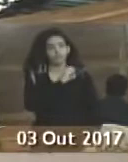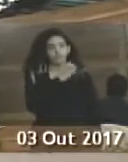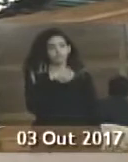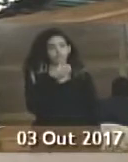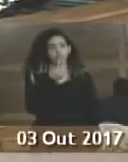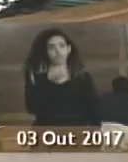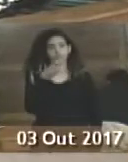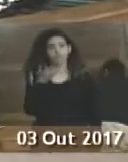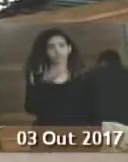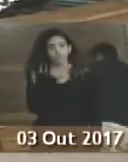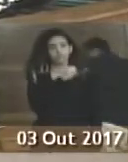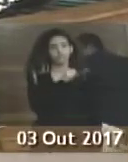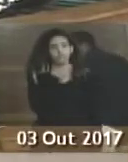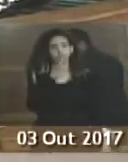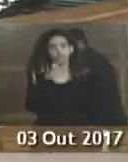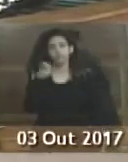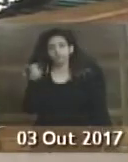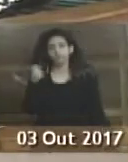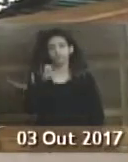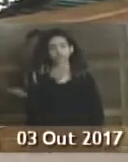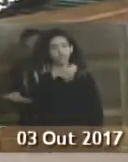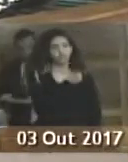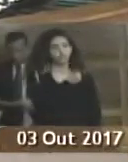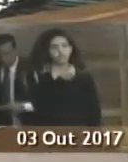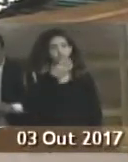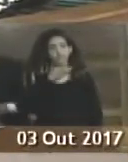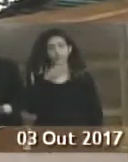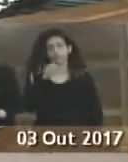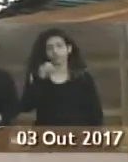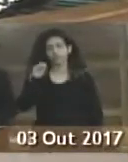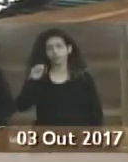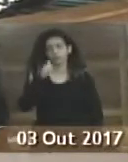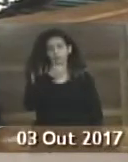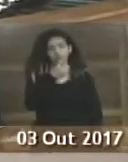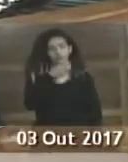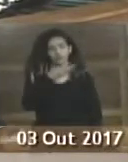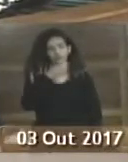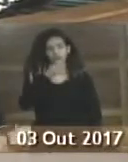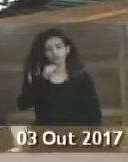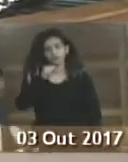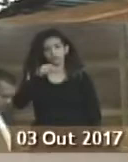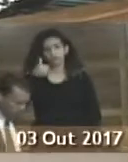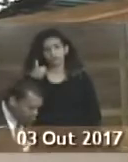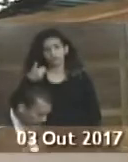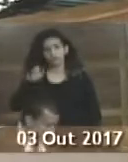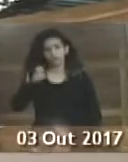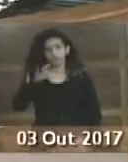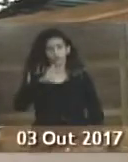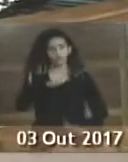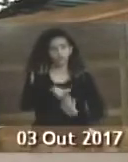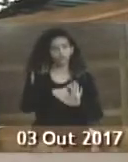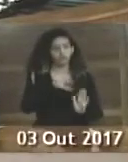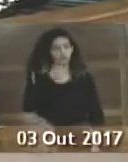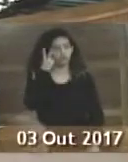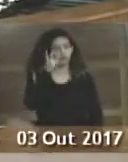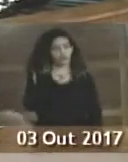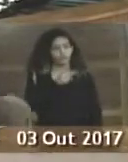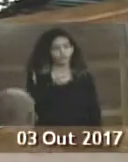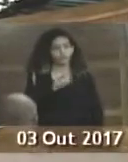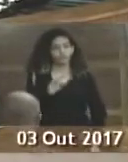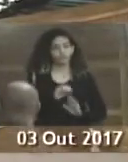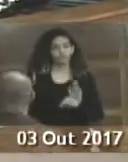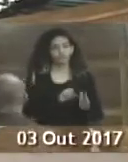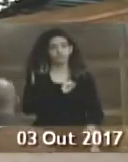663, 855, 1085, 1308, 1312 e 1605, todos barra 17 desse vereador. Ofício